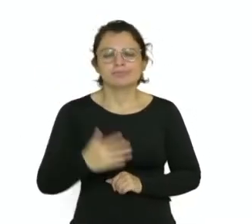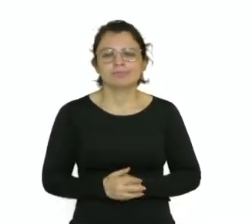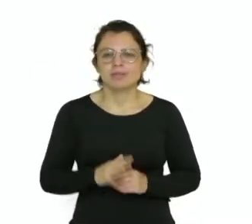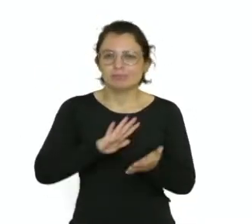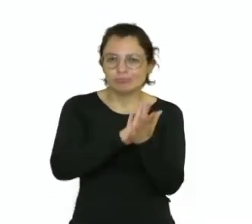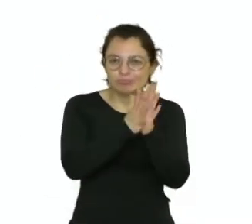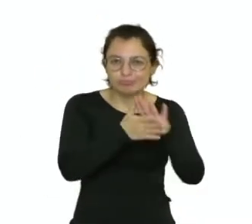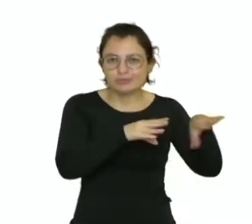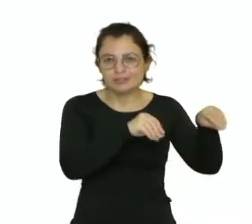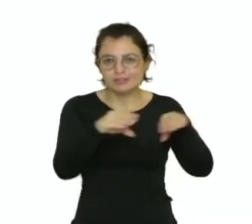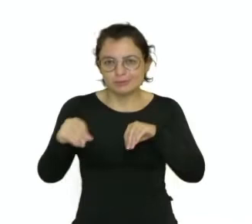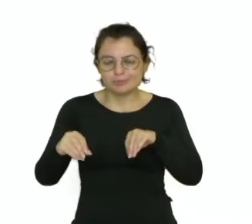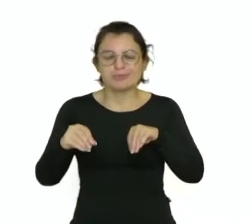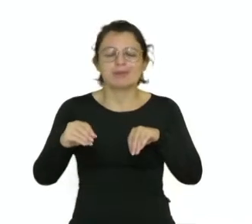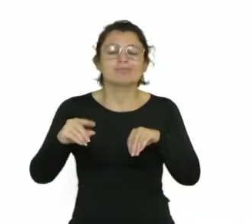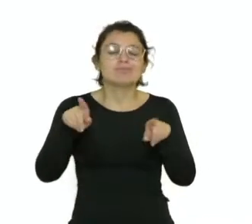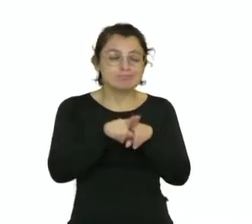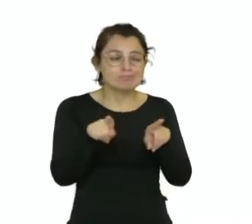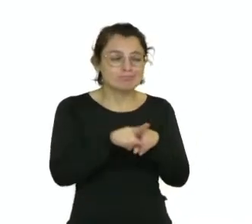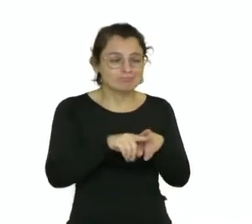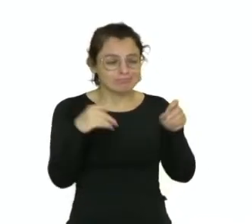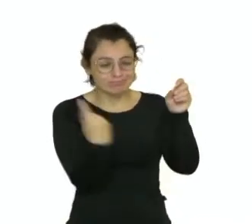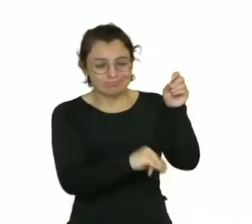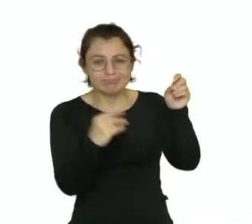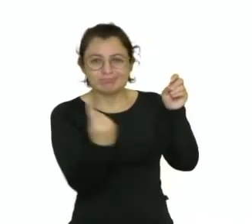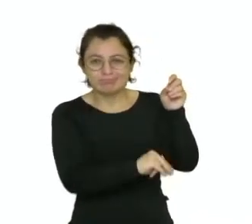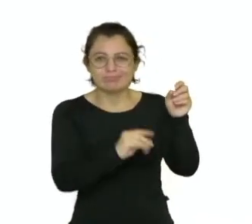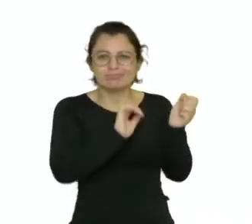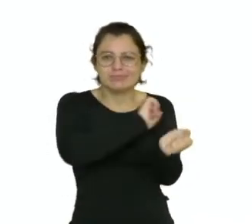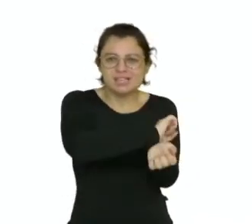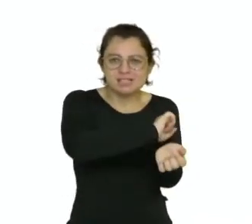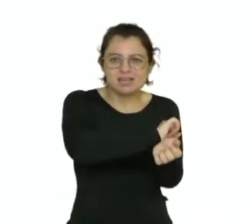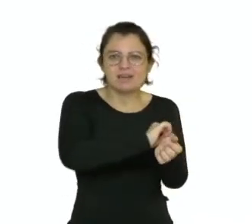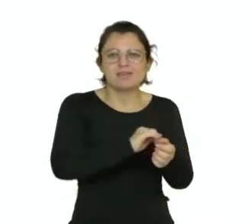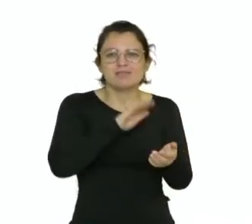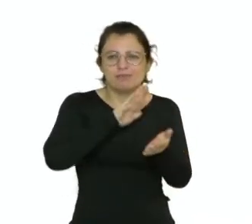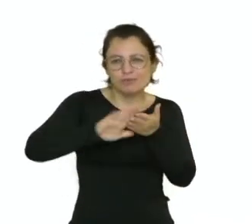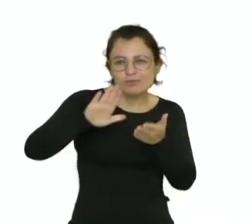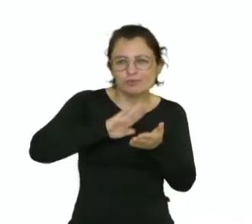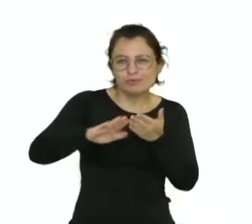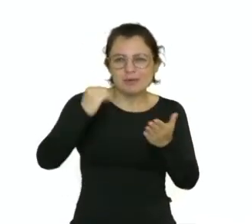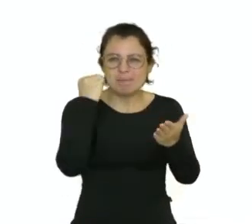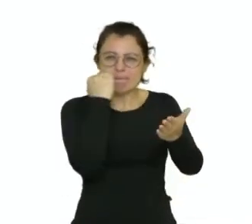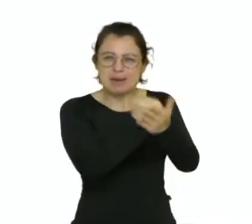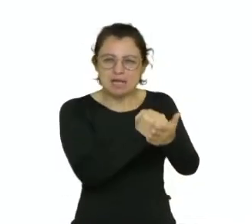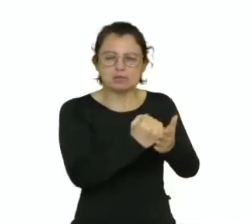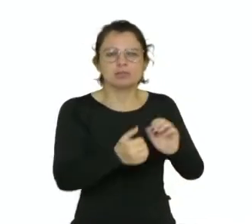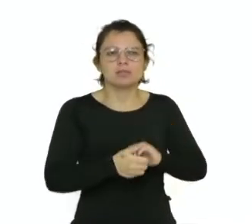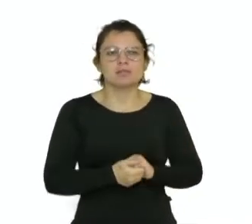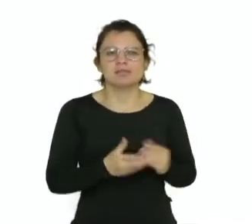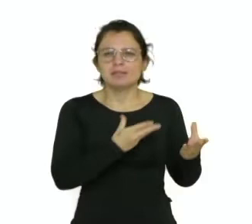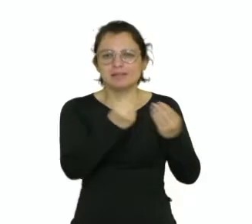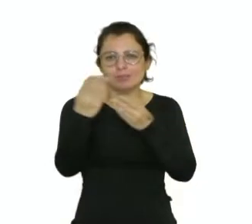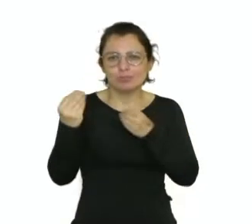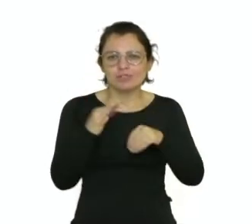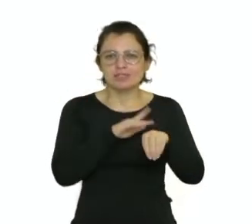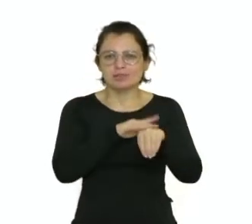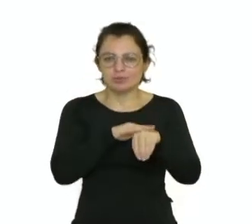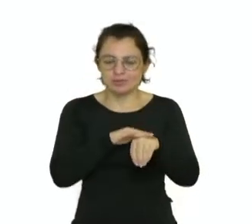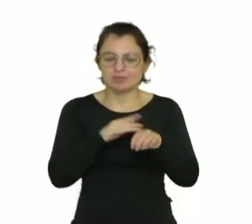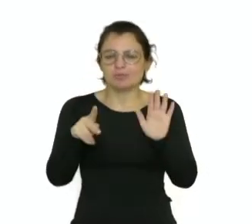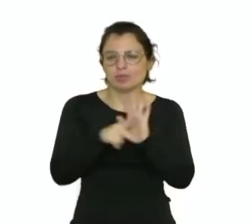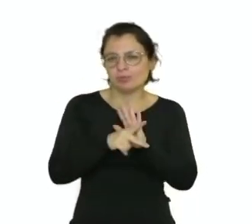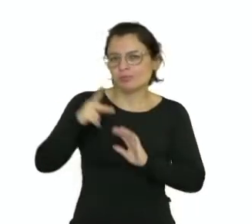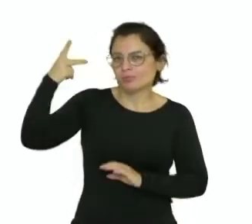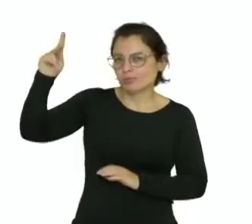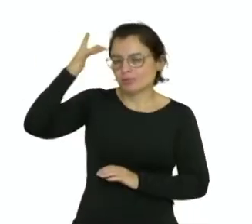Desterritorialização, escravização, fome, fugas, assassinatos e uma série de doenças trazidas pelos